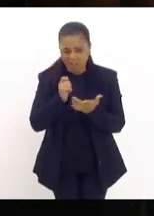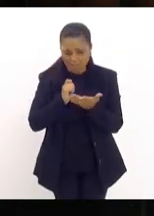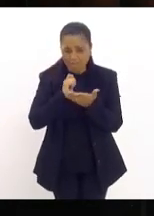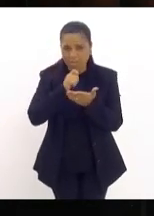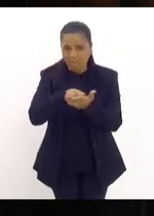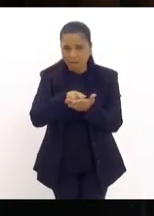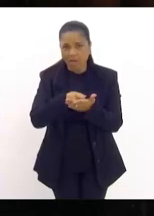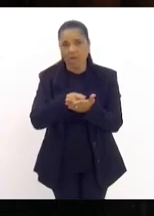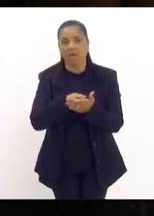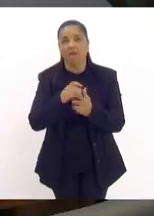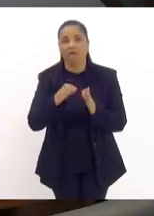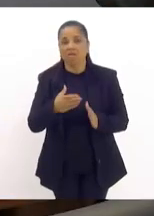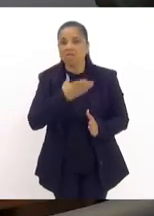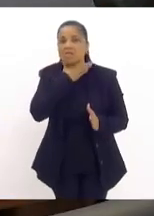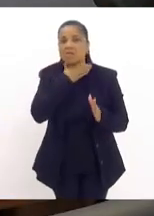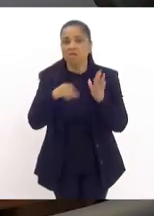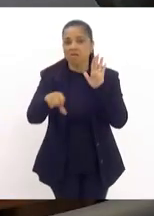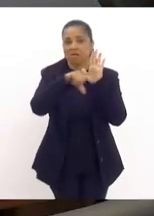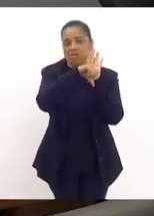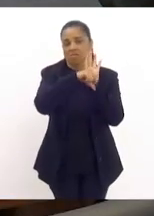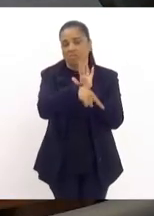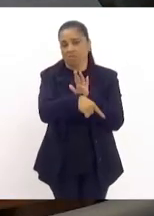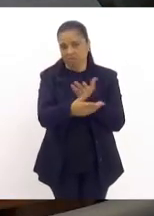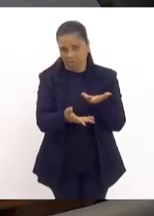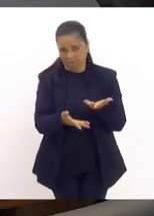obrigado, senhora presidente.